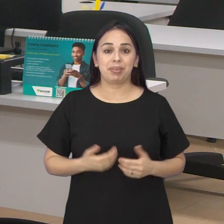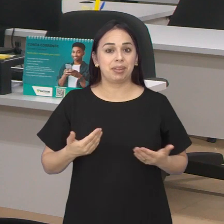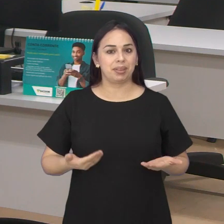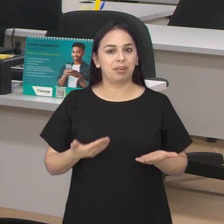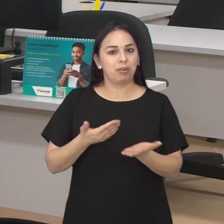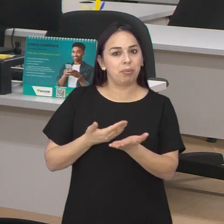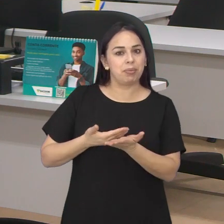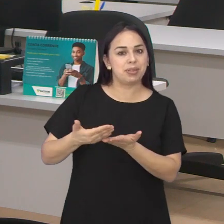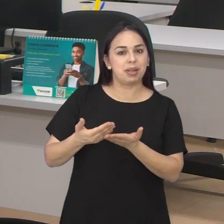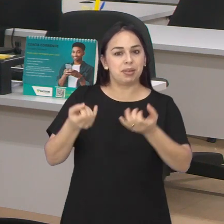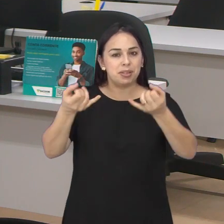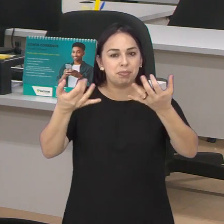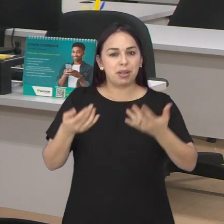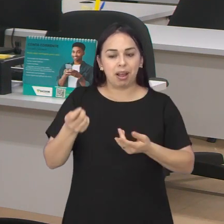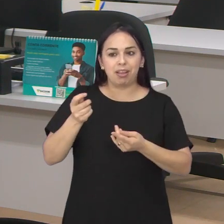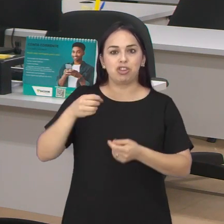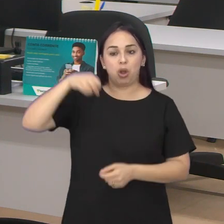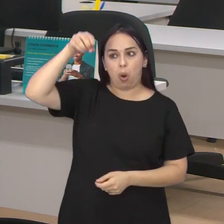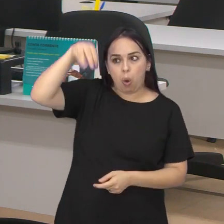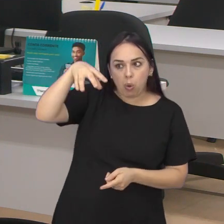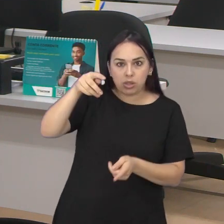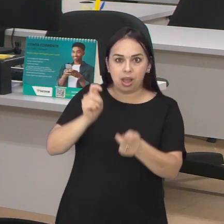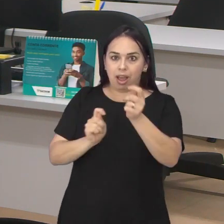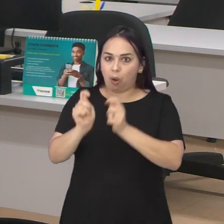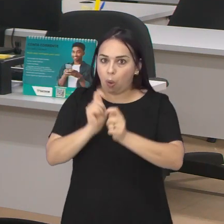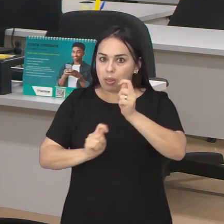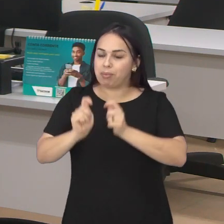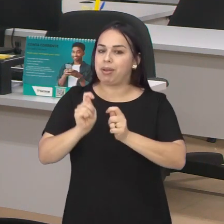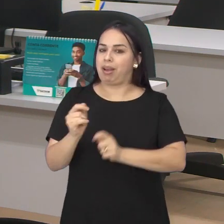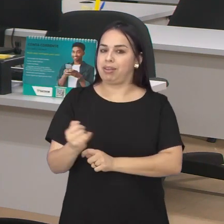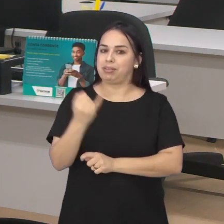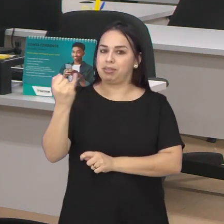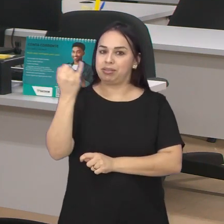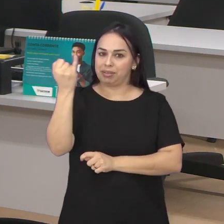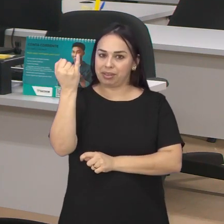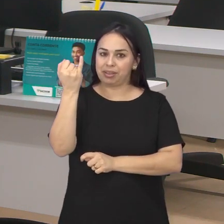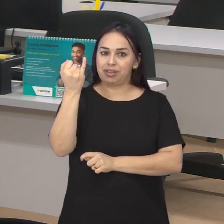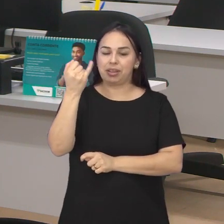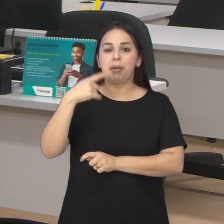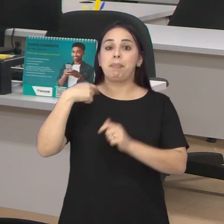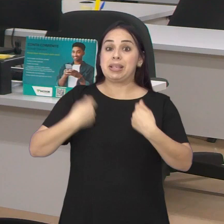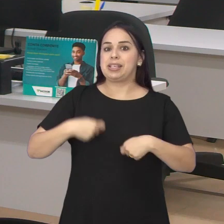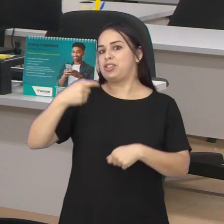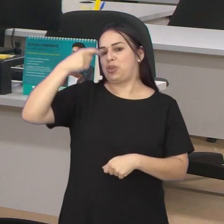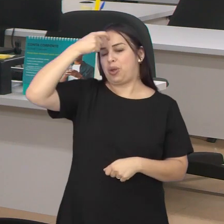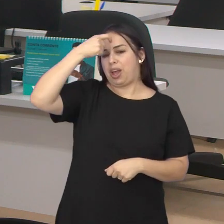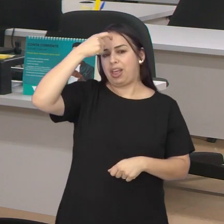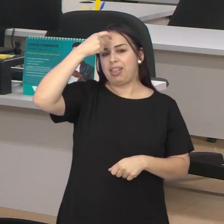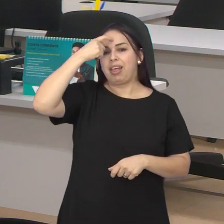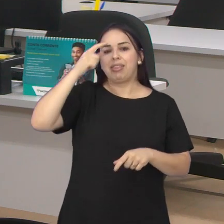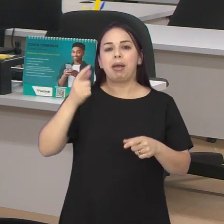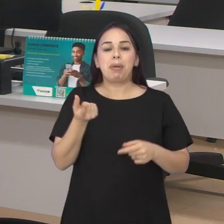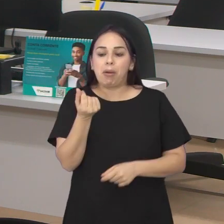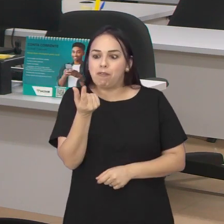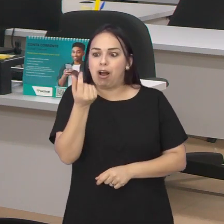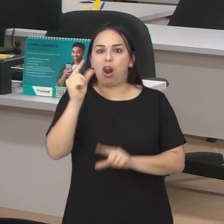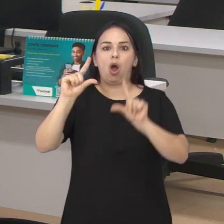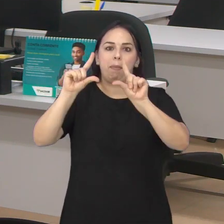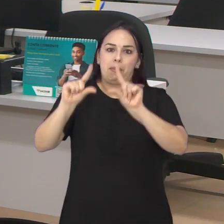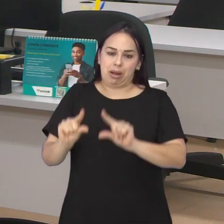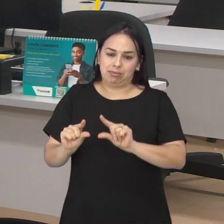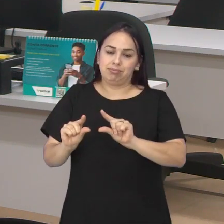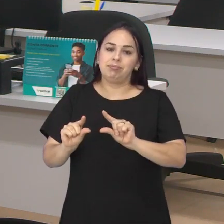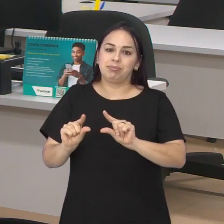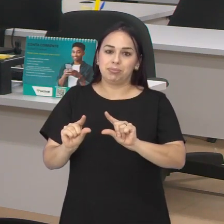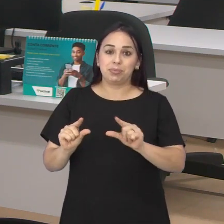tal começar o jornal falando de economia de energia, hein? Muito importante, né? Não só como um cuidado consciente, mas também para diminuir o valor das contas